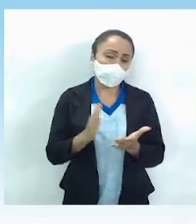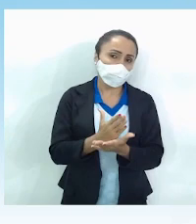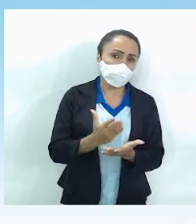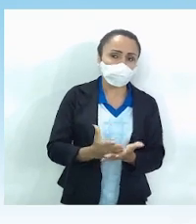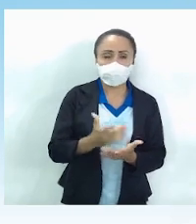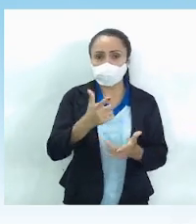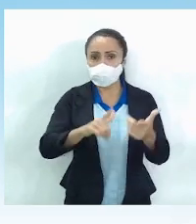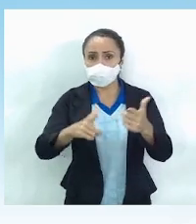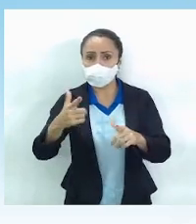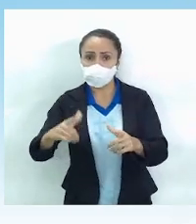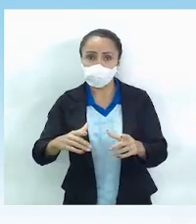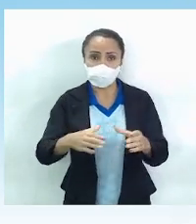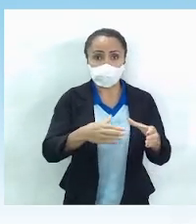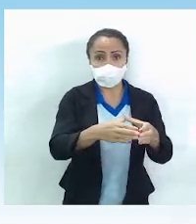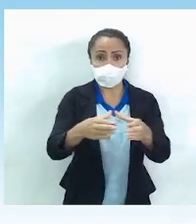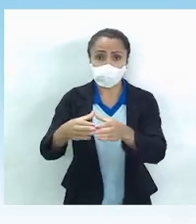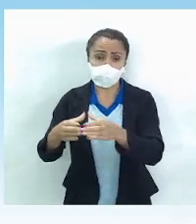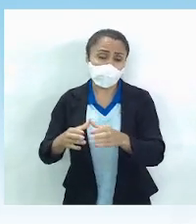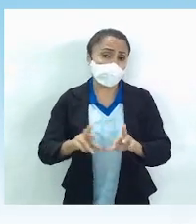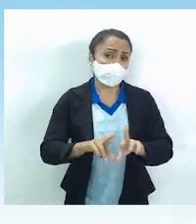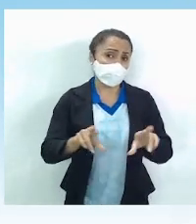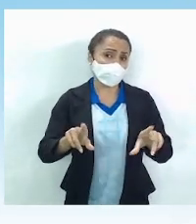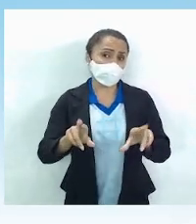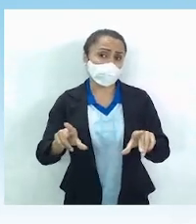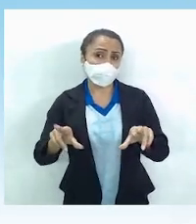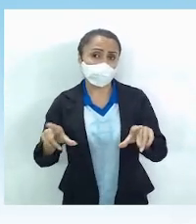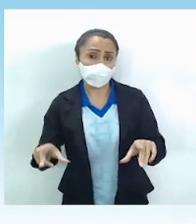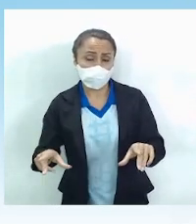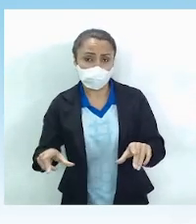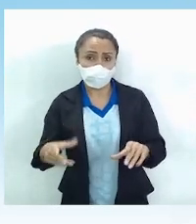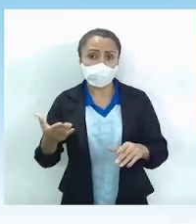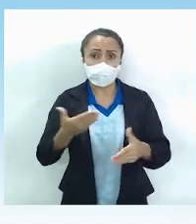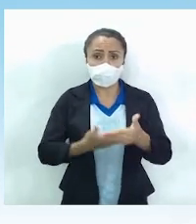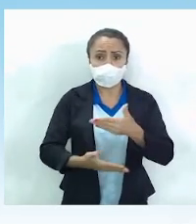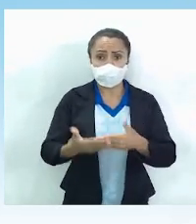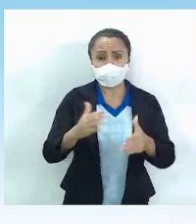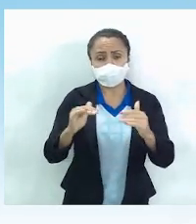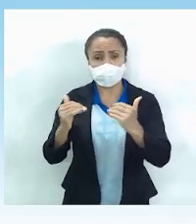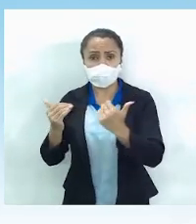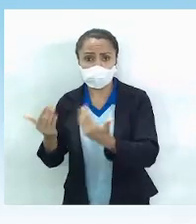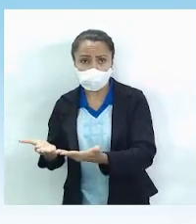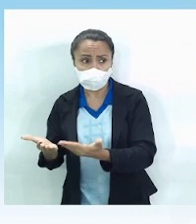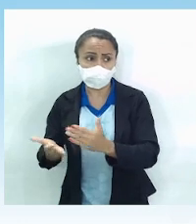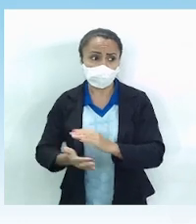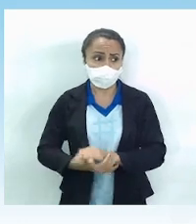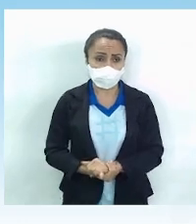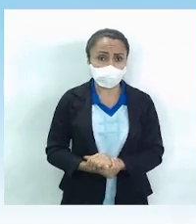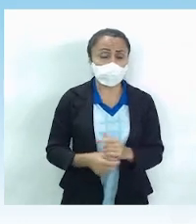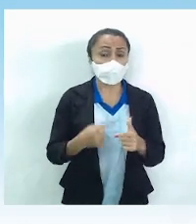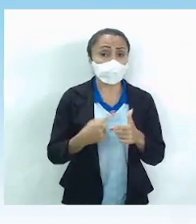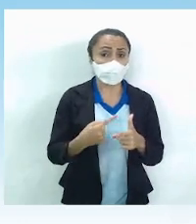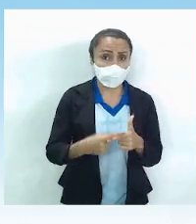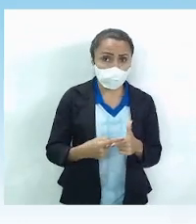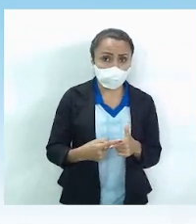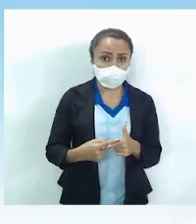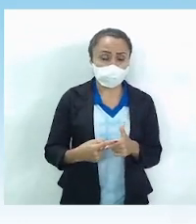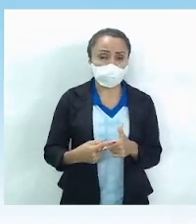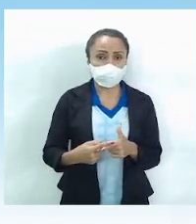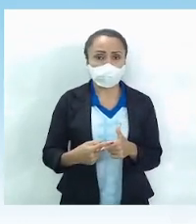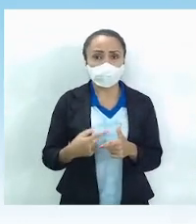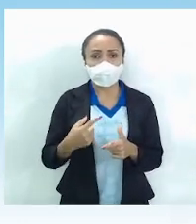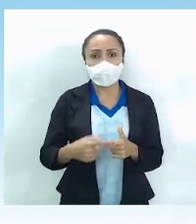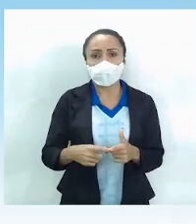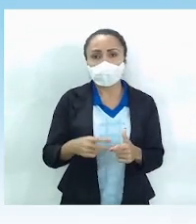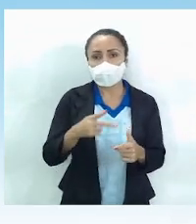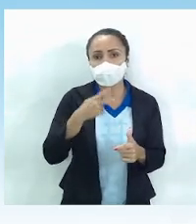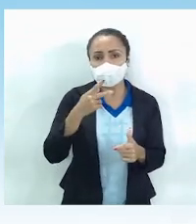outros blocos econômicos e relações multilaterais, né? Porque, vamos falar